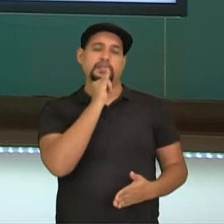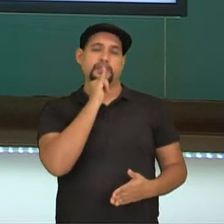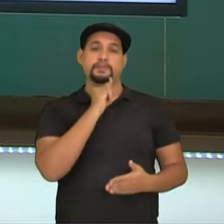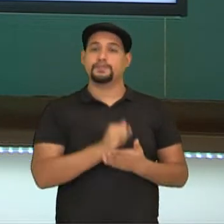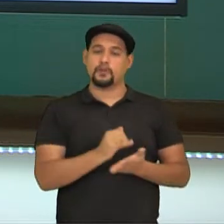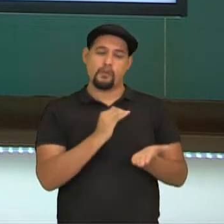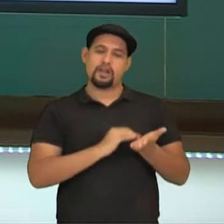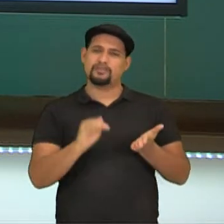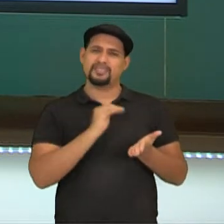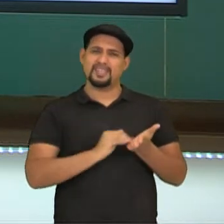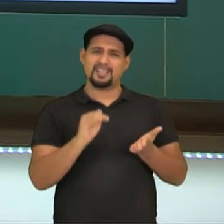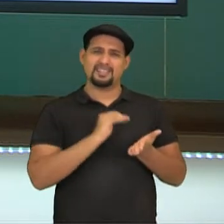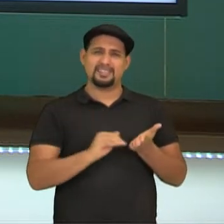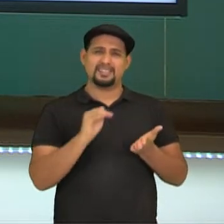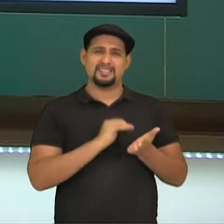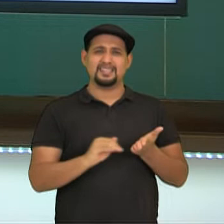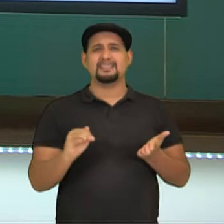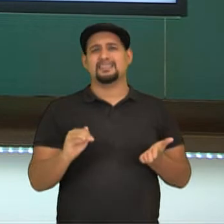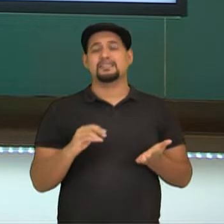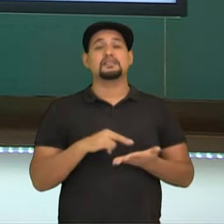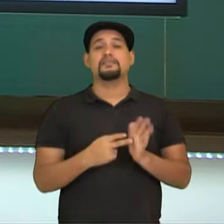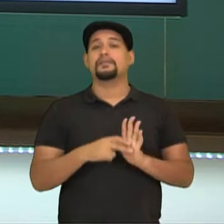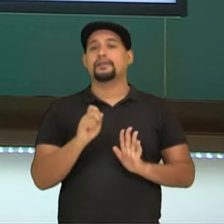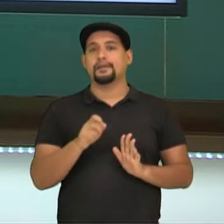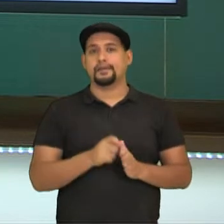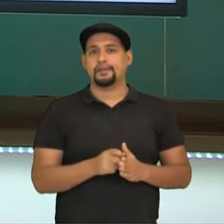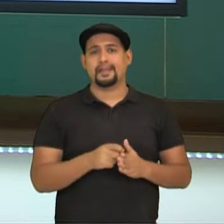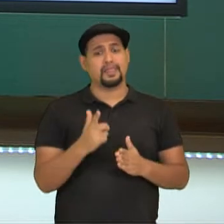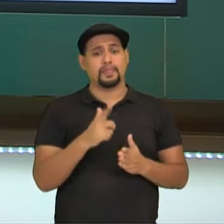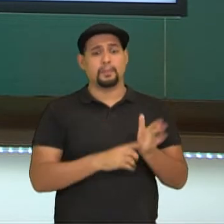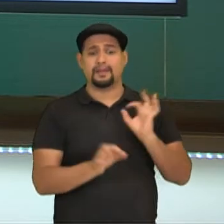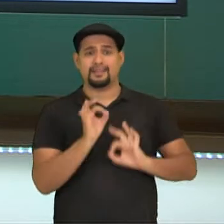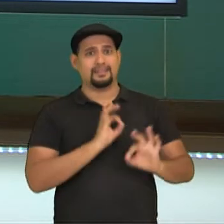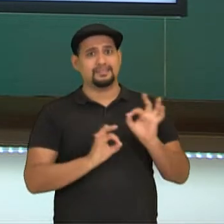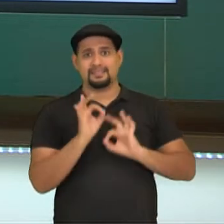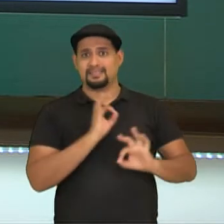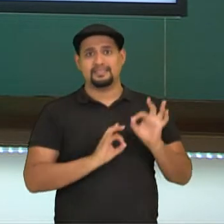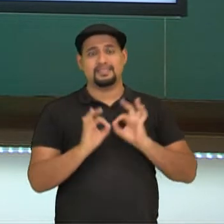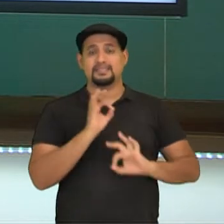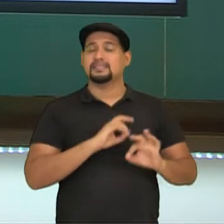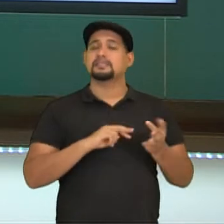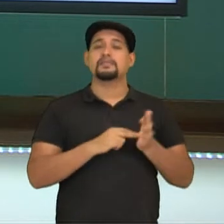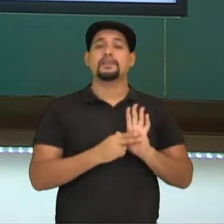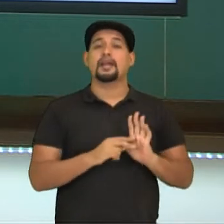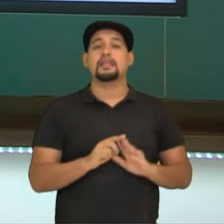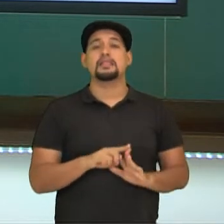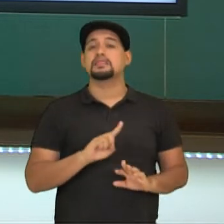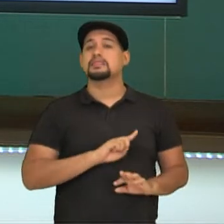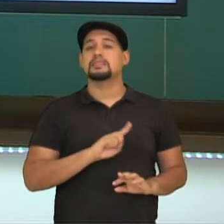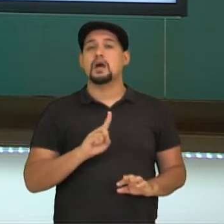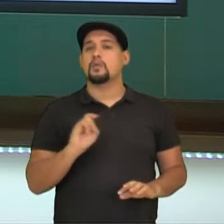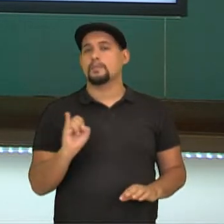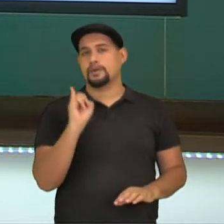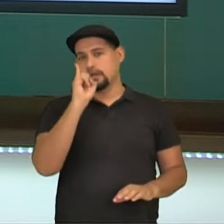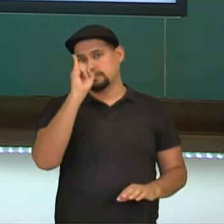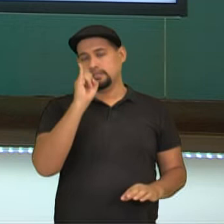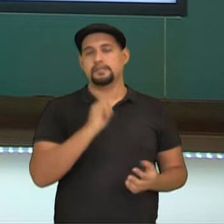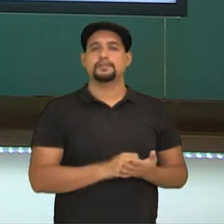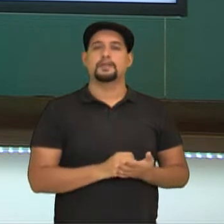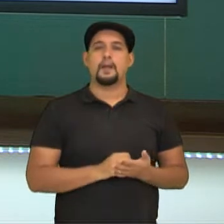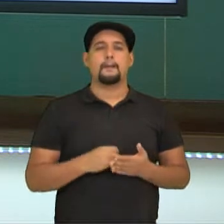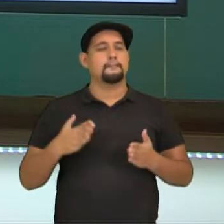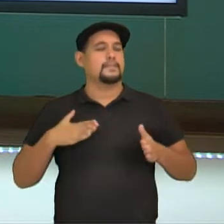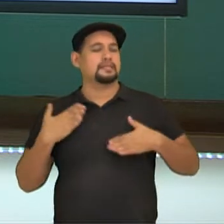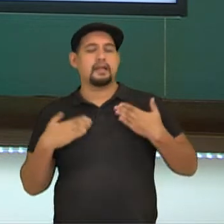o cartão de crédito são aquelas despesas que não são planejadas, né? Então, são consideradas não essenciais. Lazer é uma